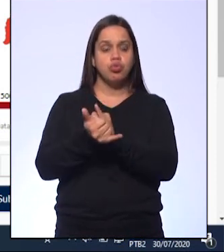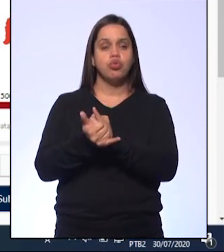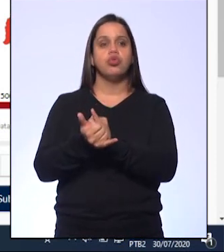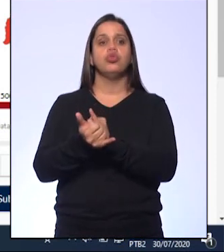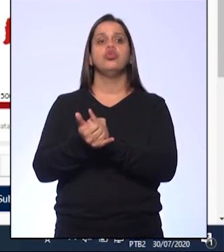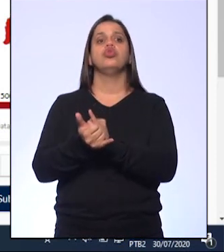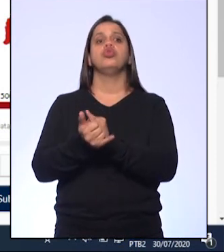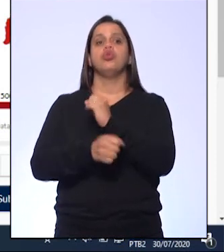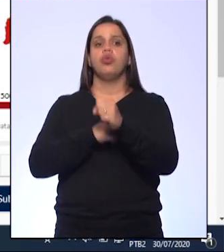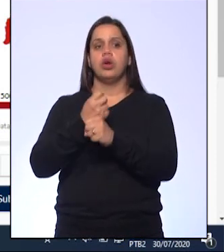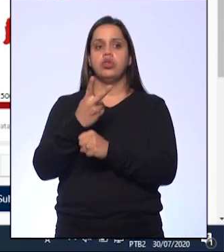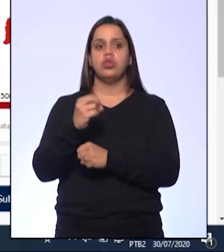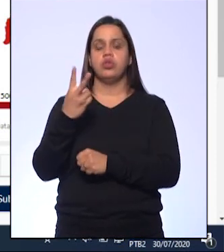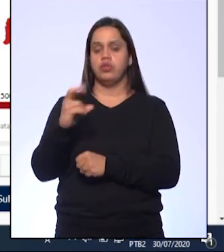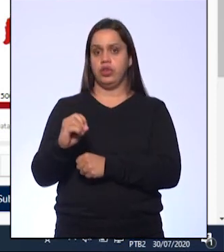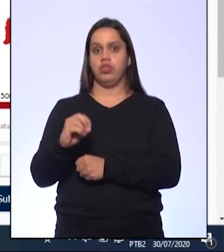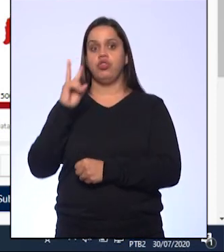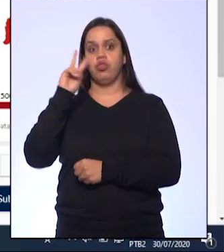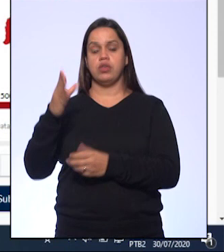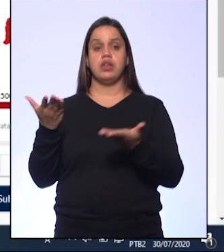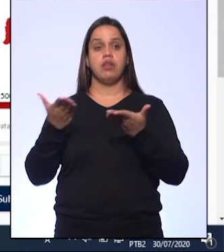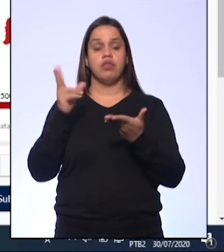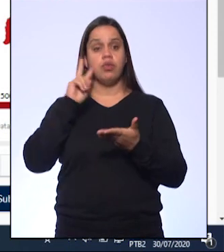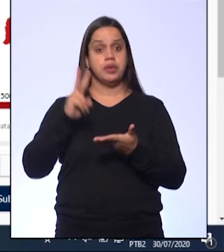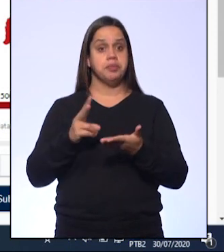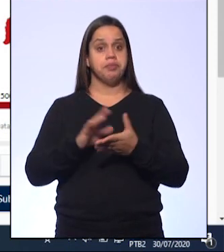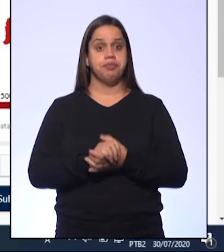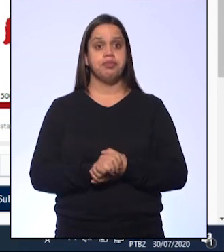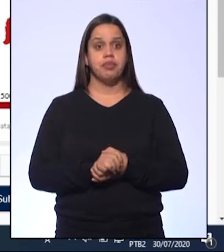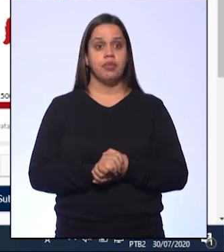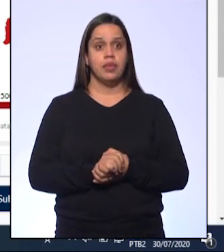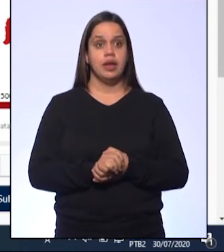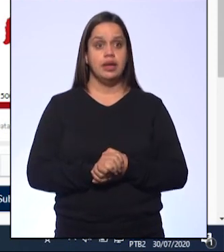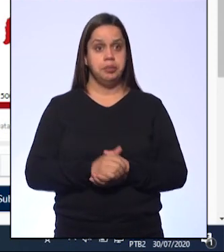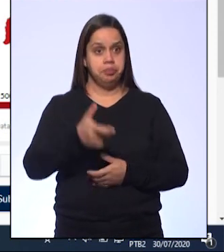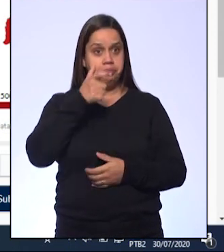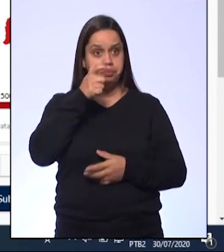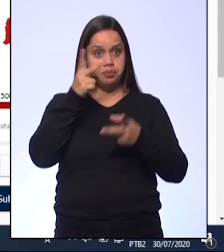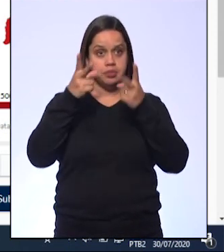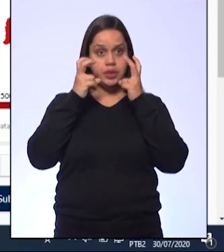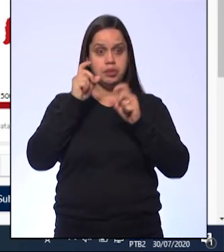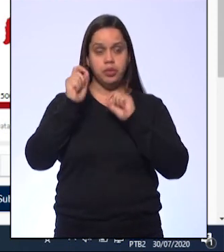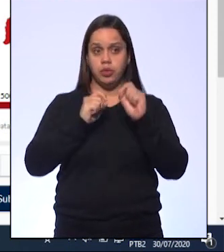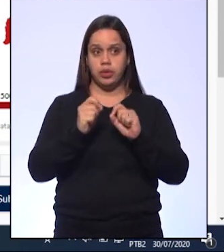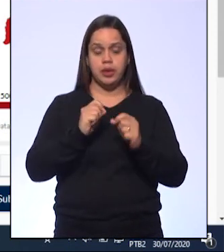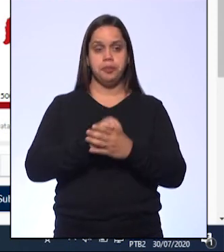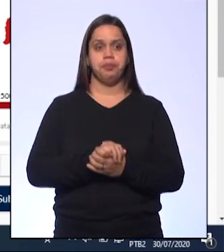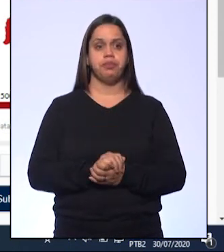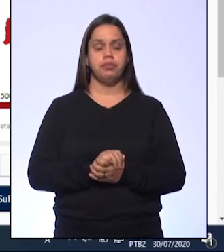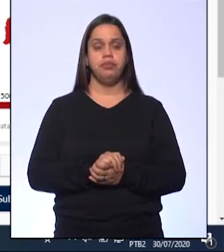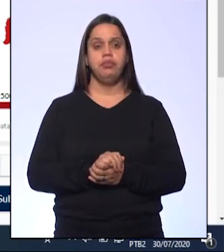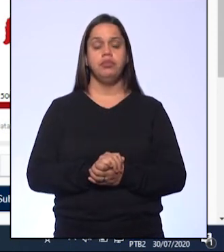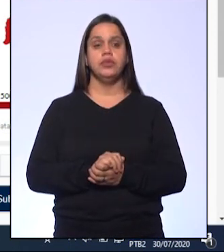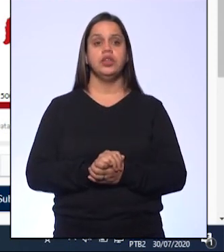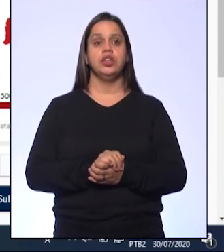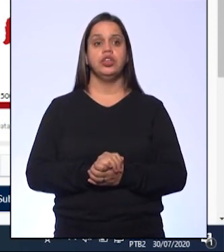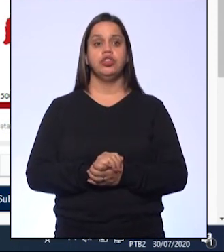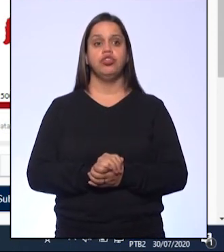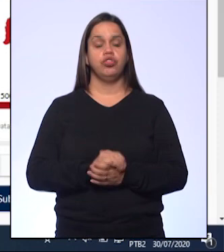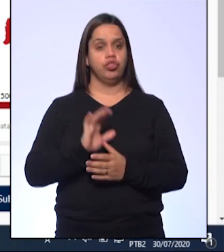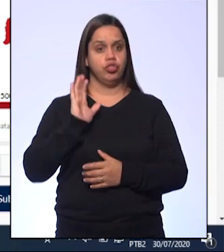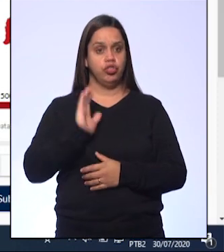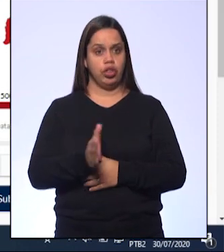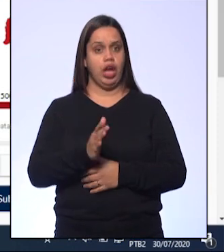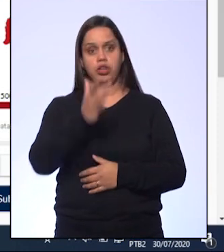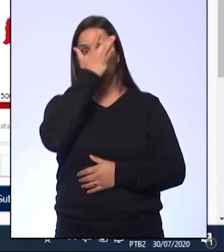de 2020. Então, a gente consegue observar, né, a confirmação, né, de casos confirmados aí